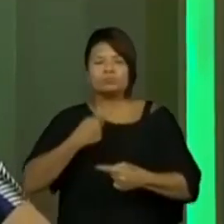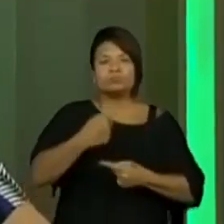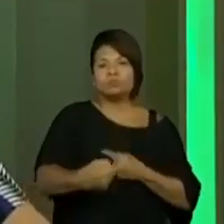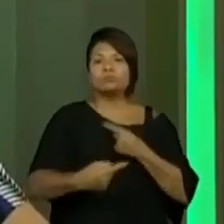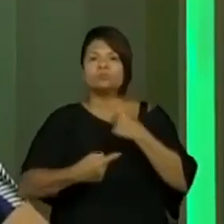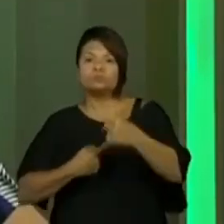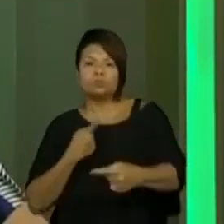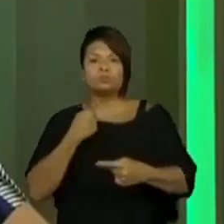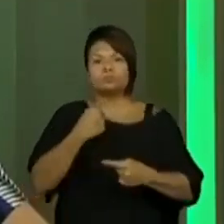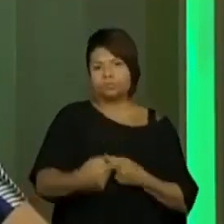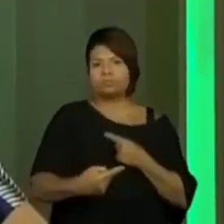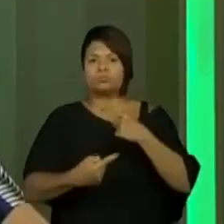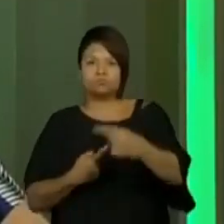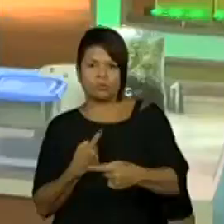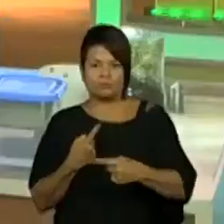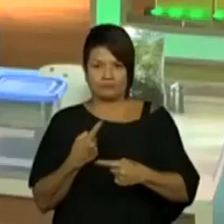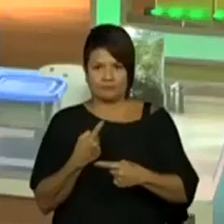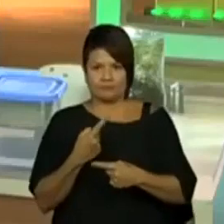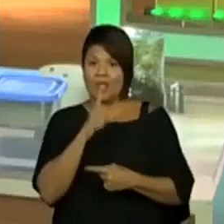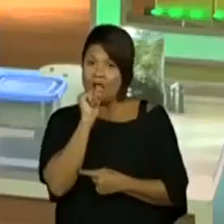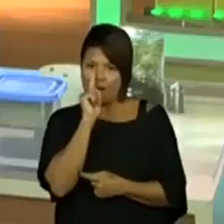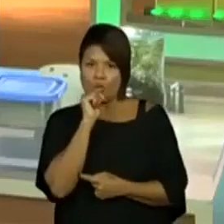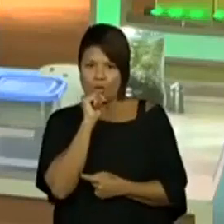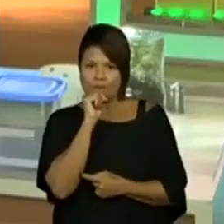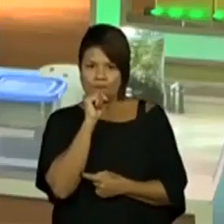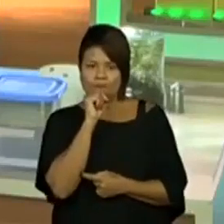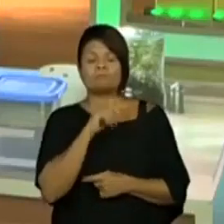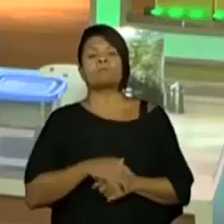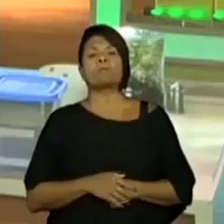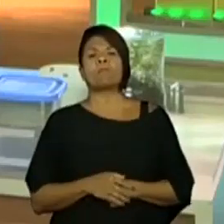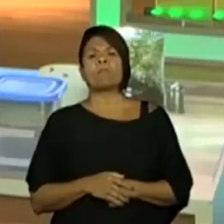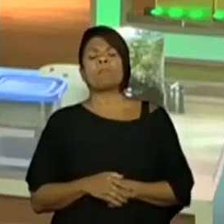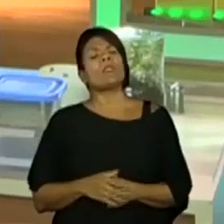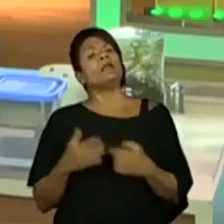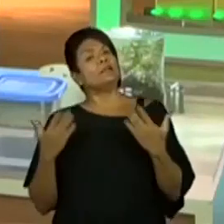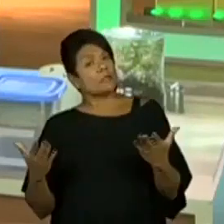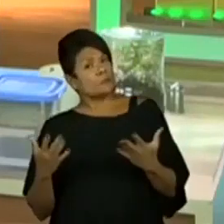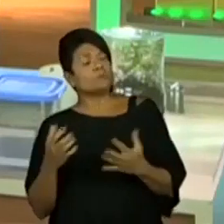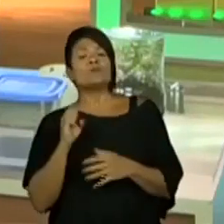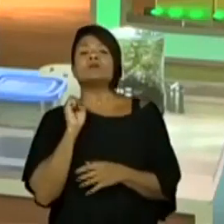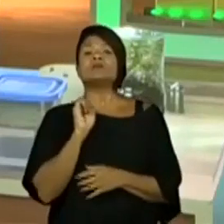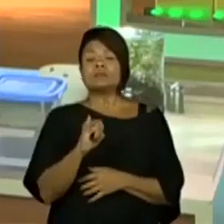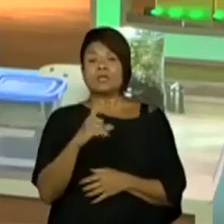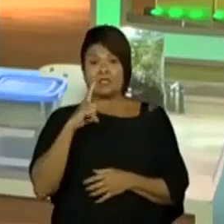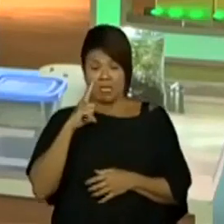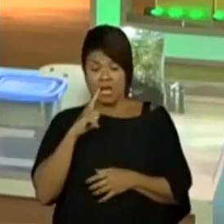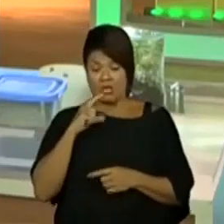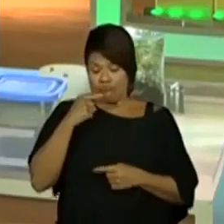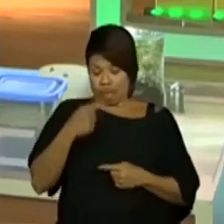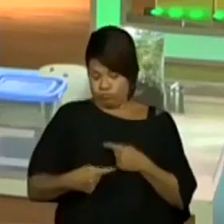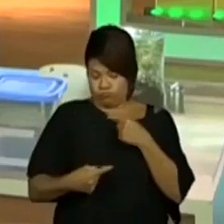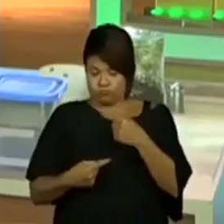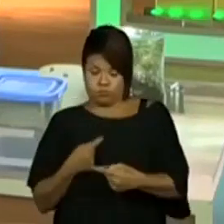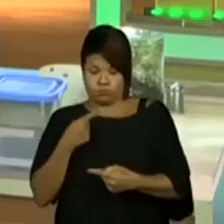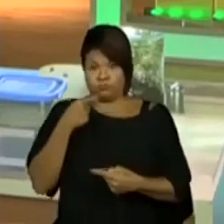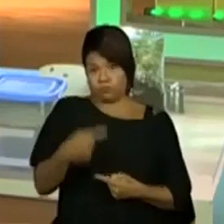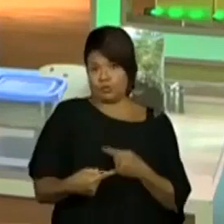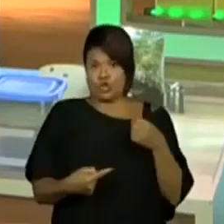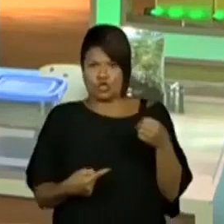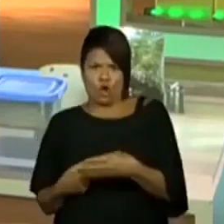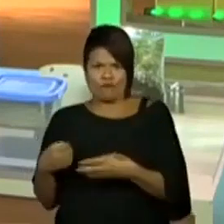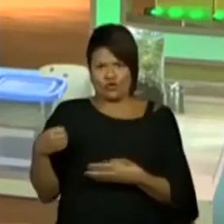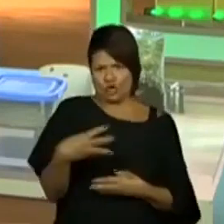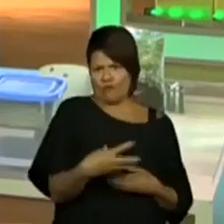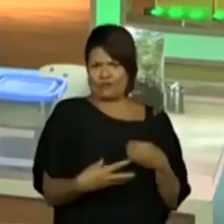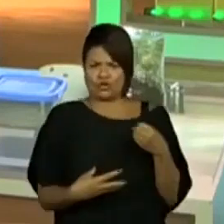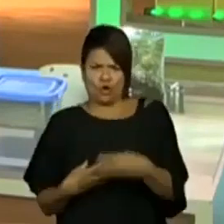o tempo todo. Então, se nós temos essa renovação, né? Ela vai se